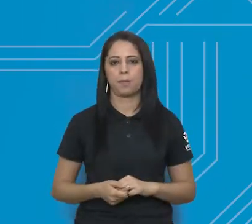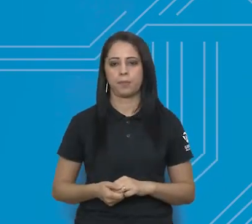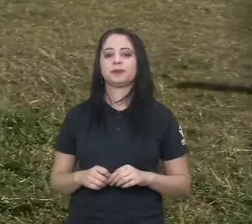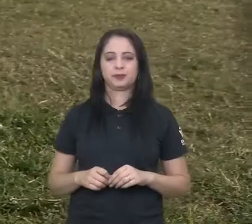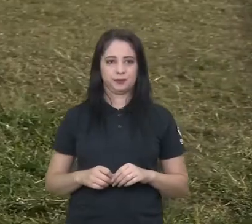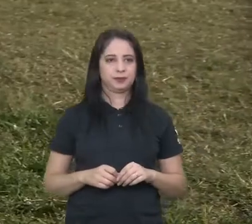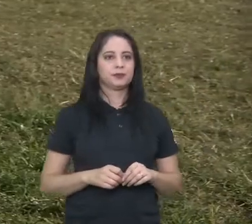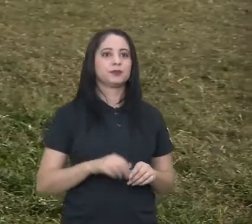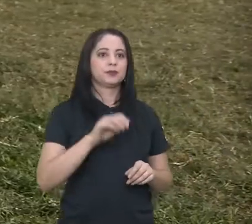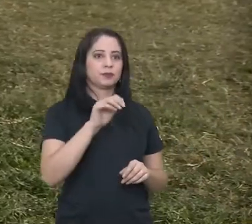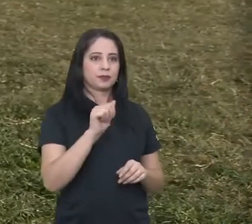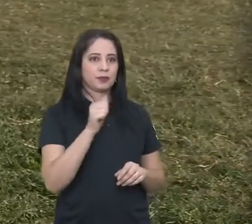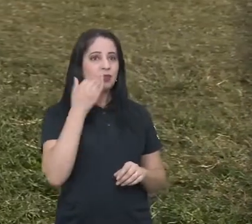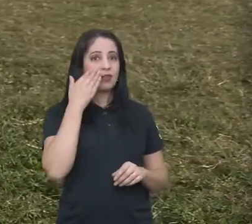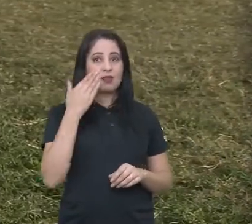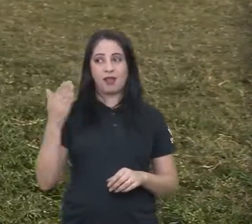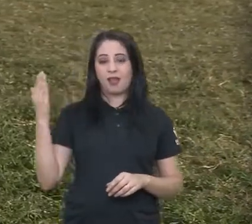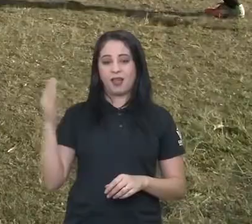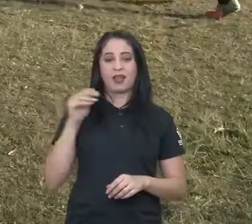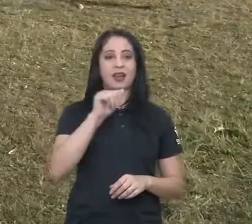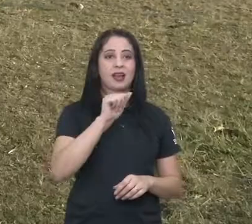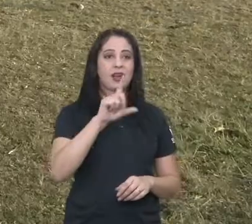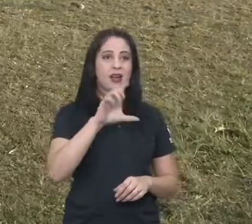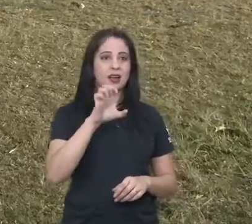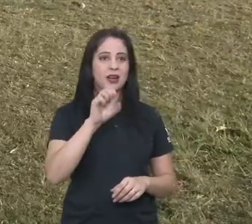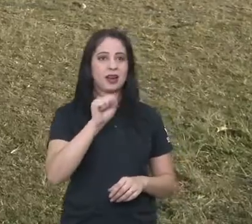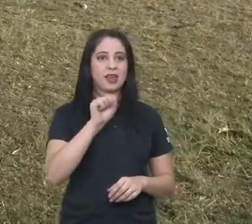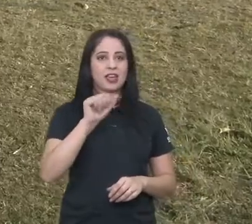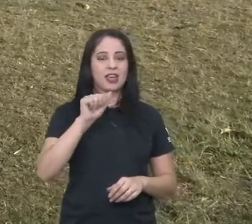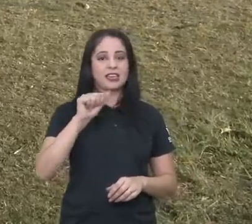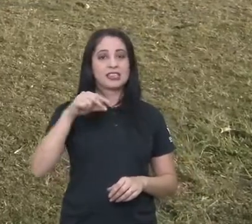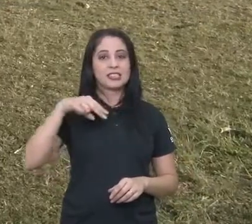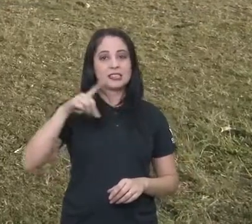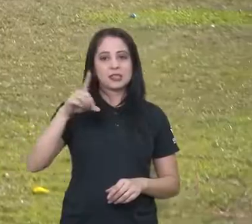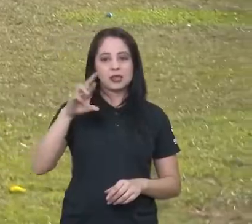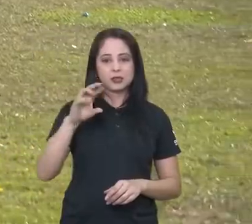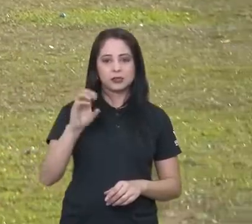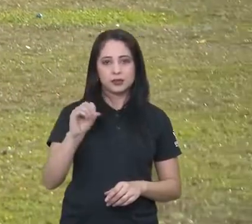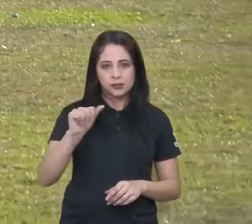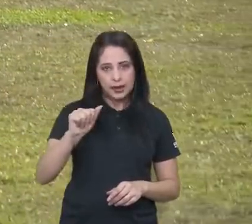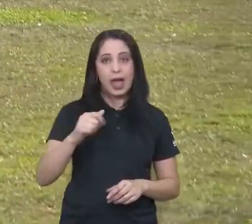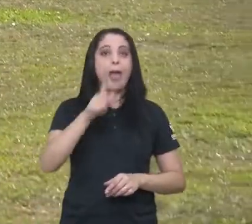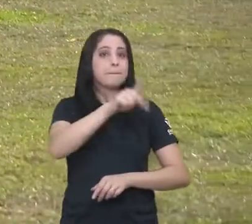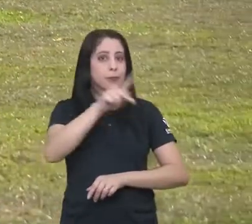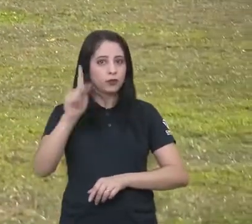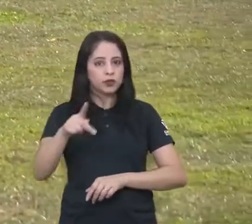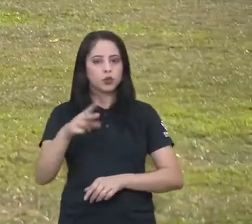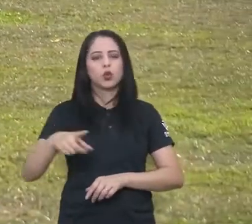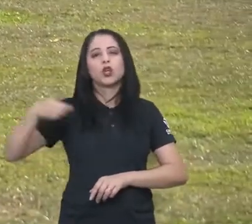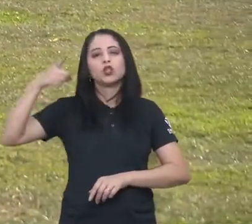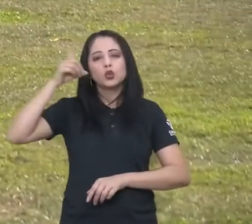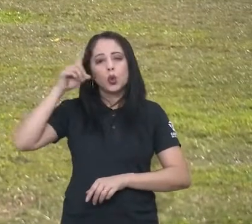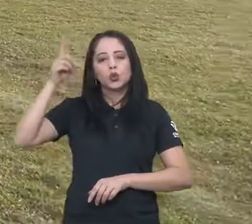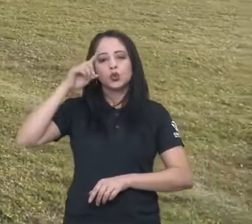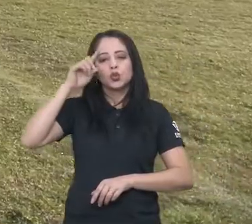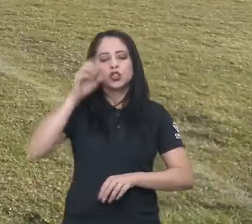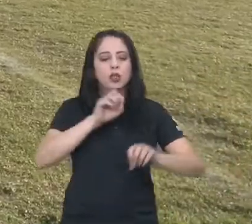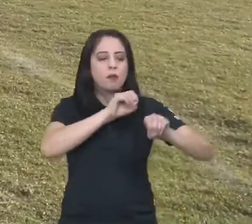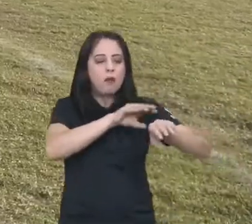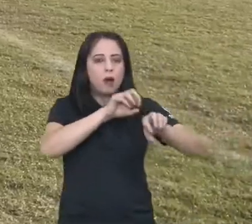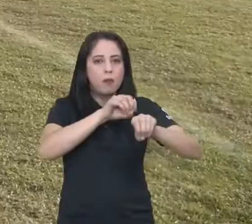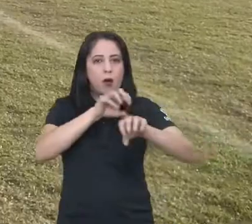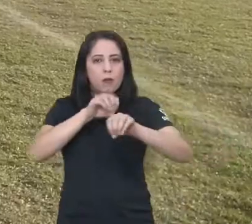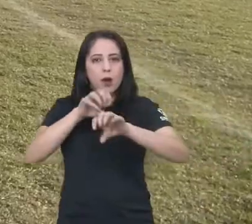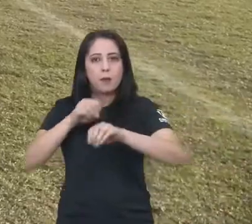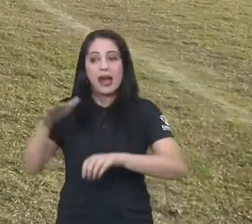publicidade. A Alessandra é educadora física e dá aulas de futebol toda semana nesse campo do Jardim Satélite, na região